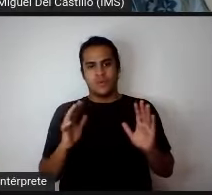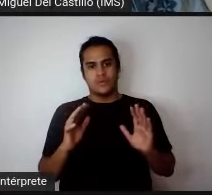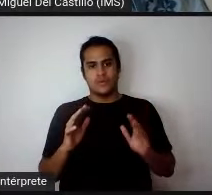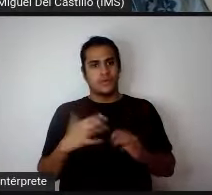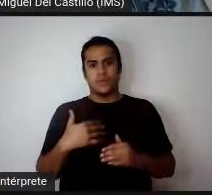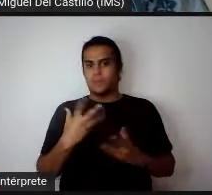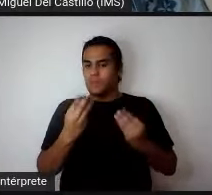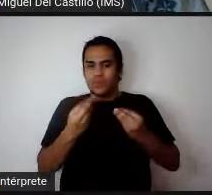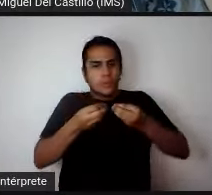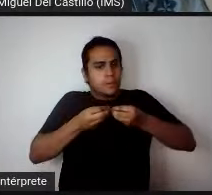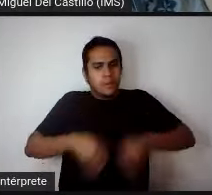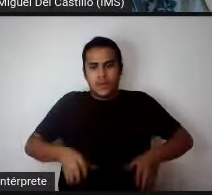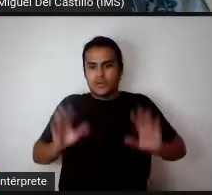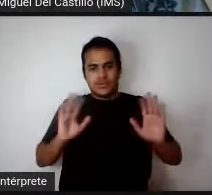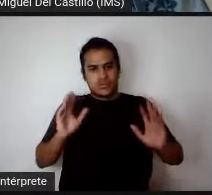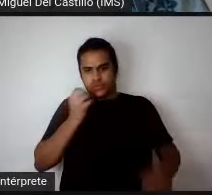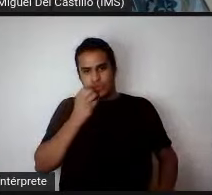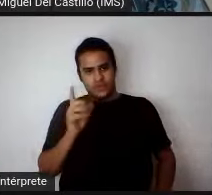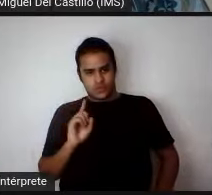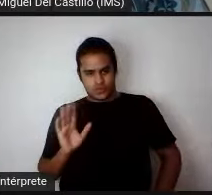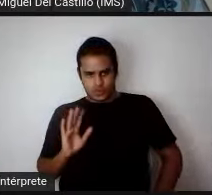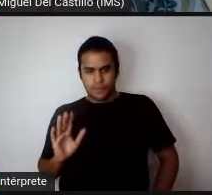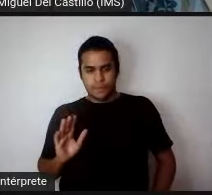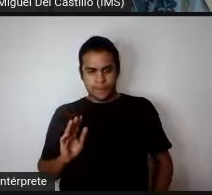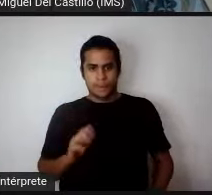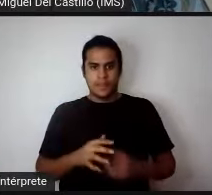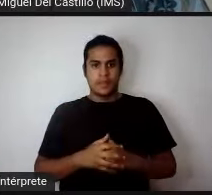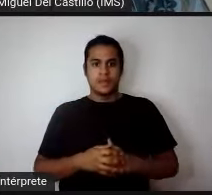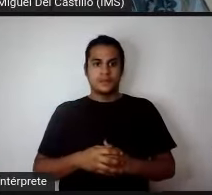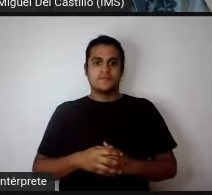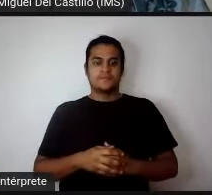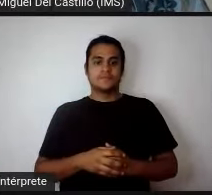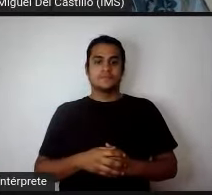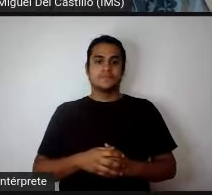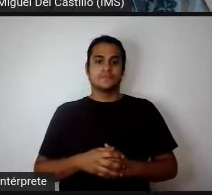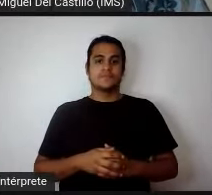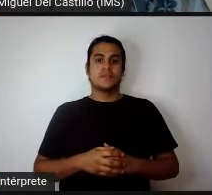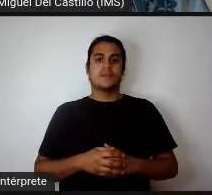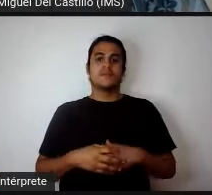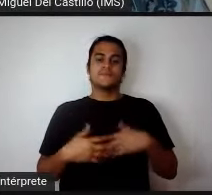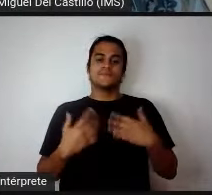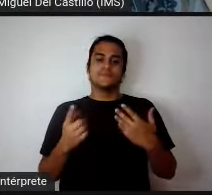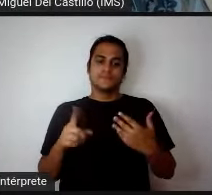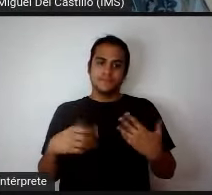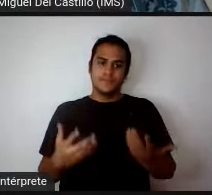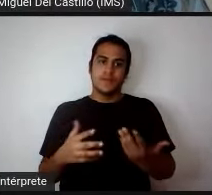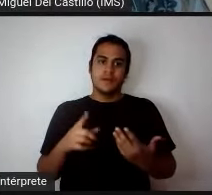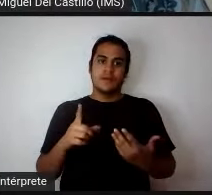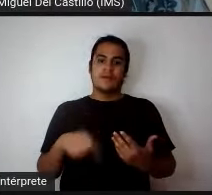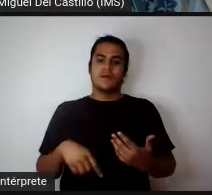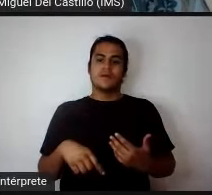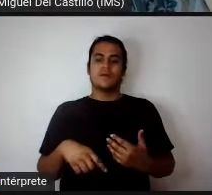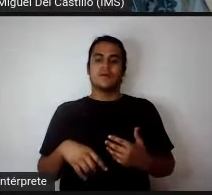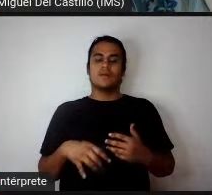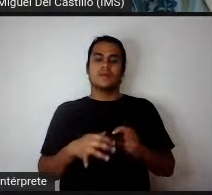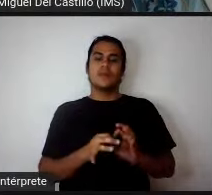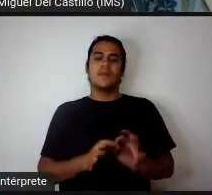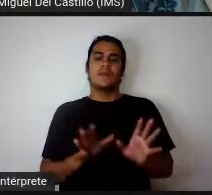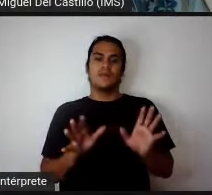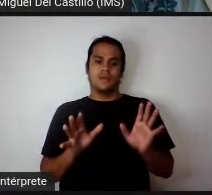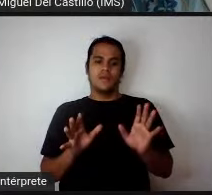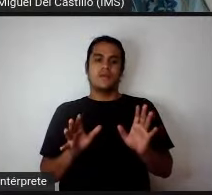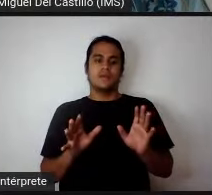presentoso. Então, ia livre e as